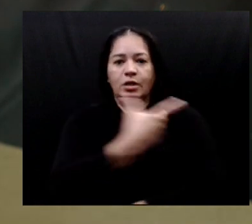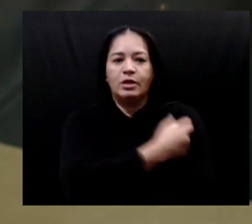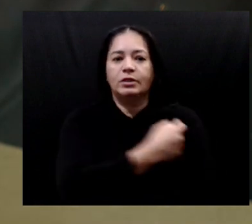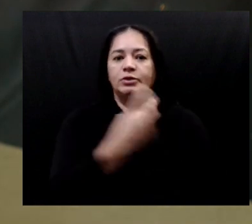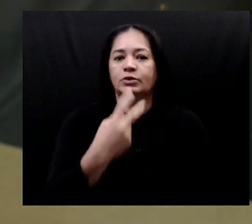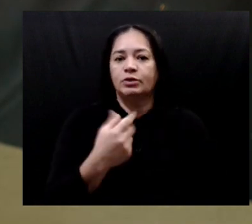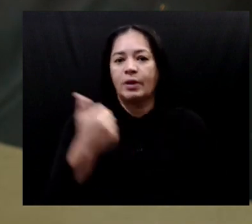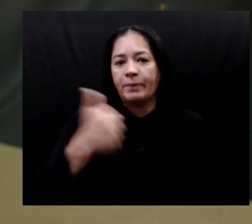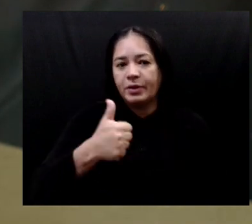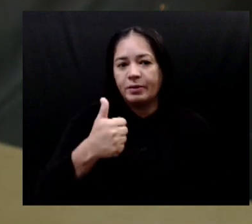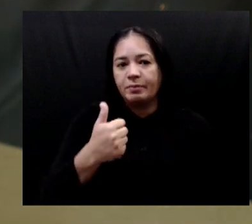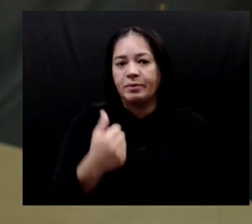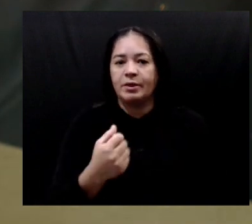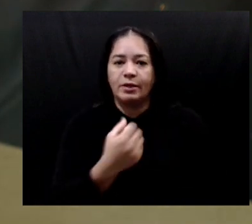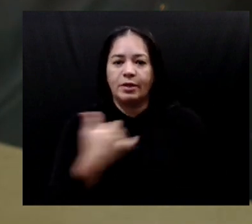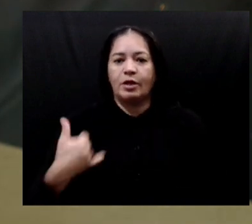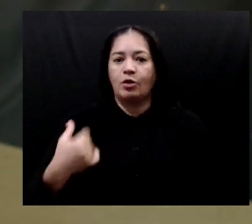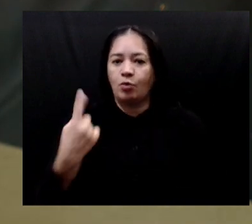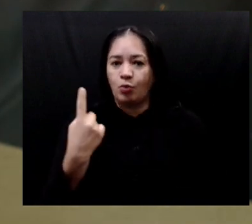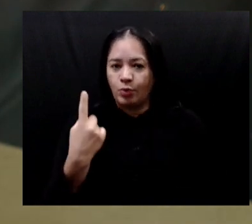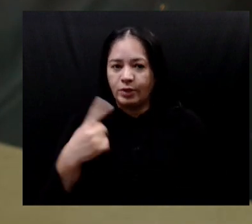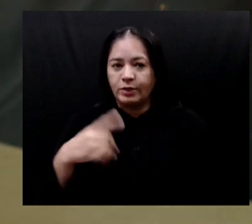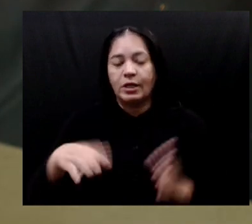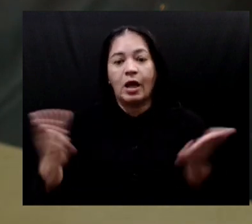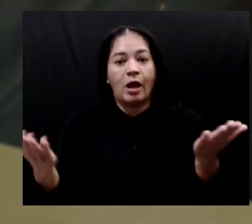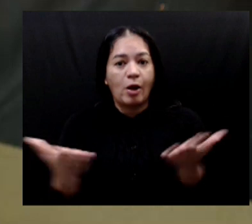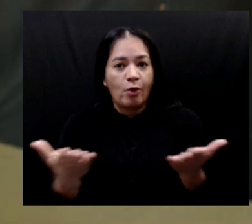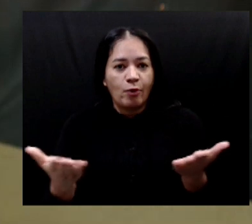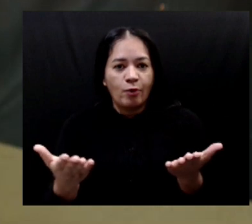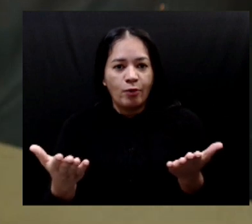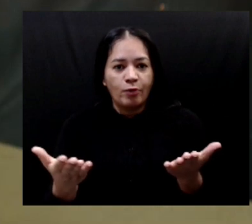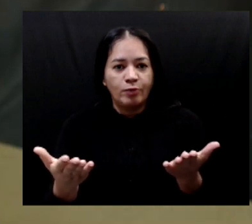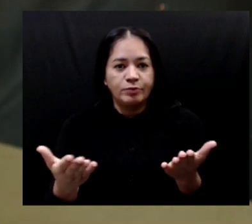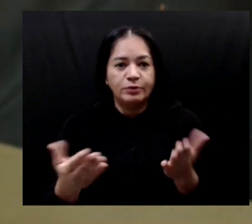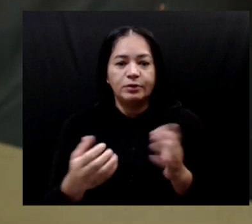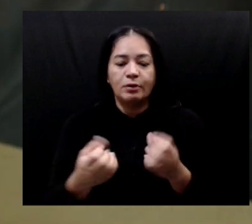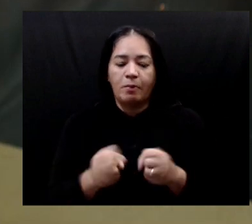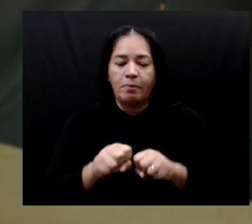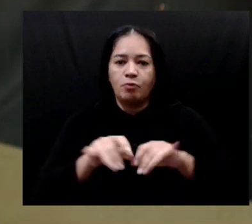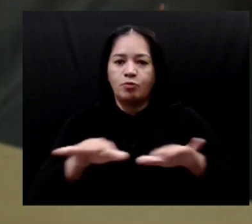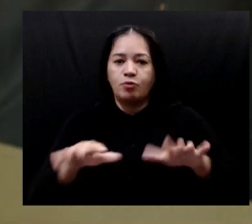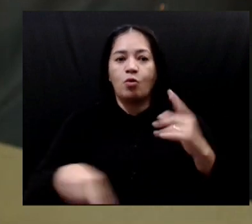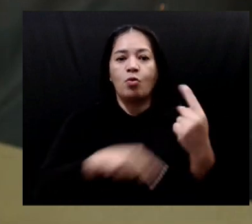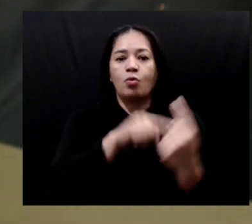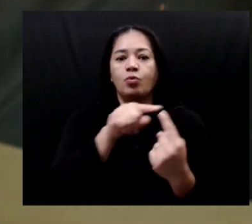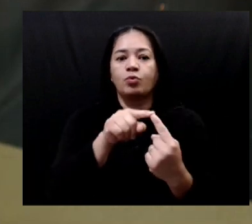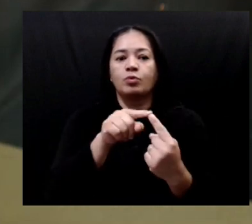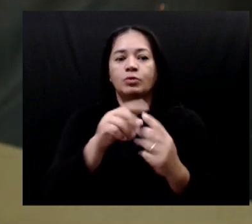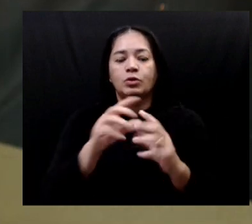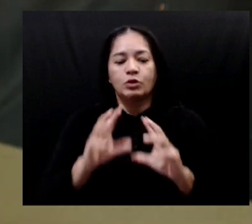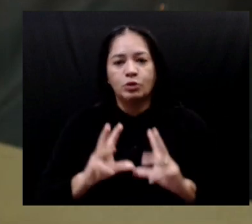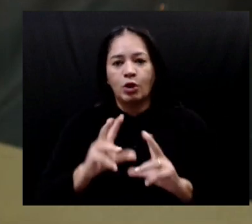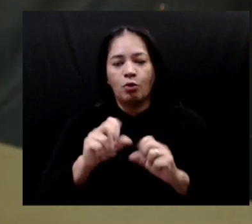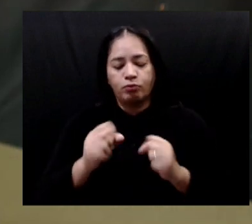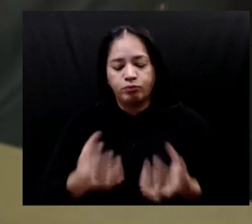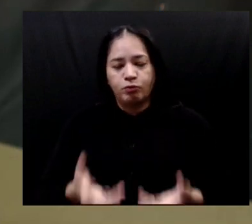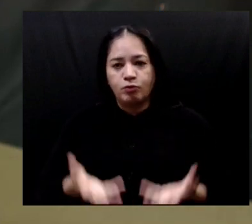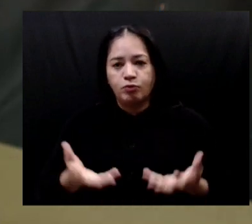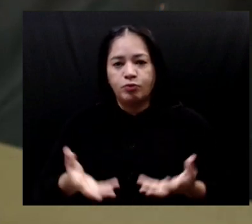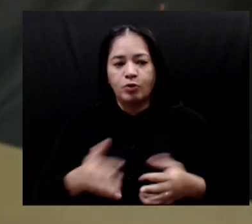aos 15 meses de vida. Agora, com a ampliação, o objetivo é reforçar a proteção dos pequenos e evitar